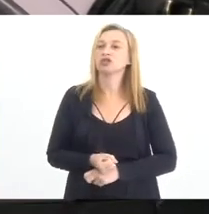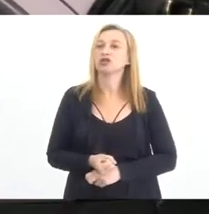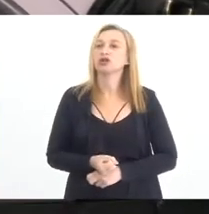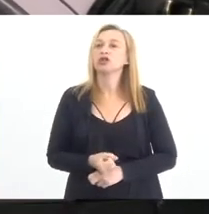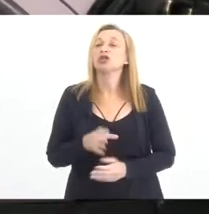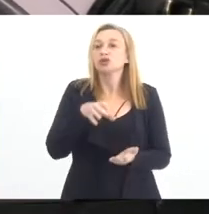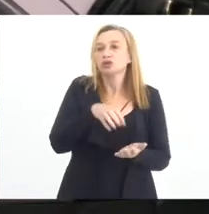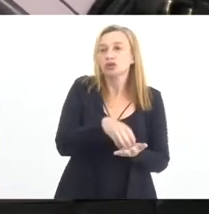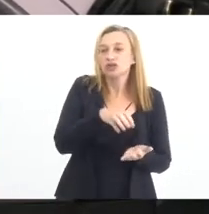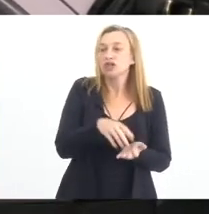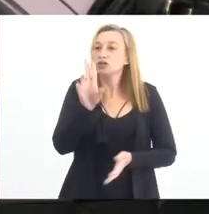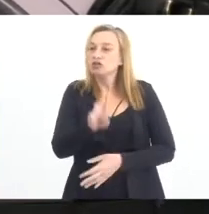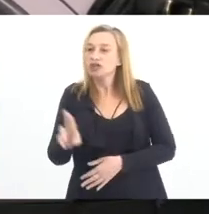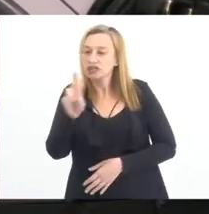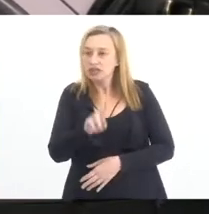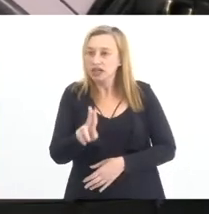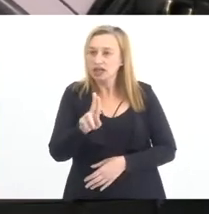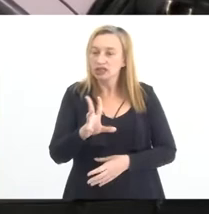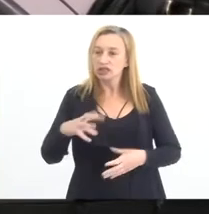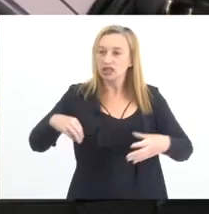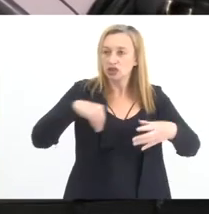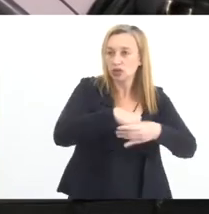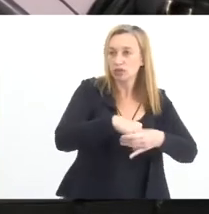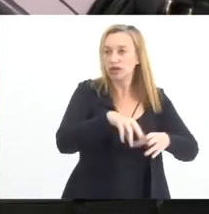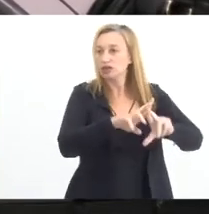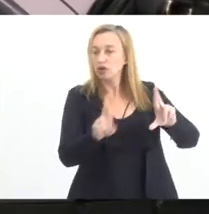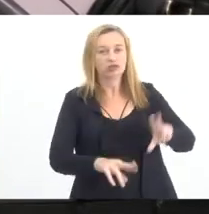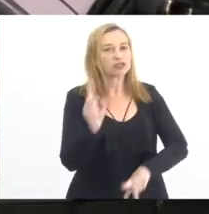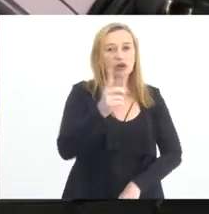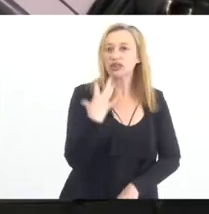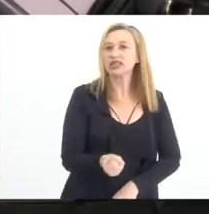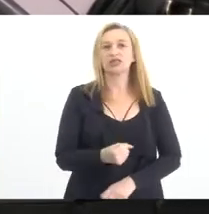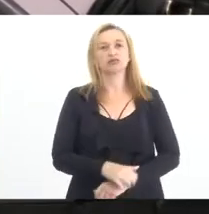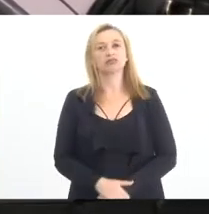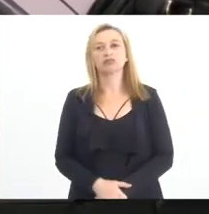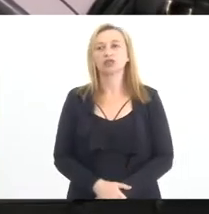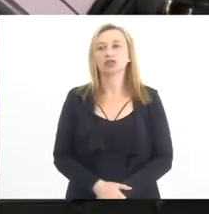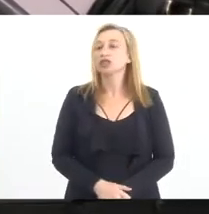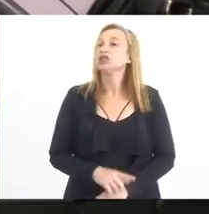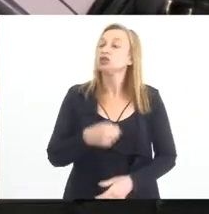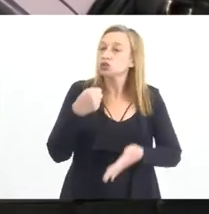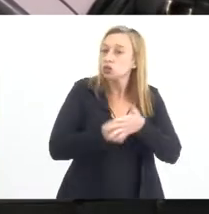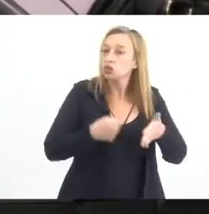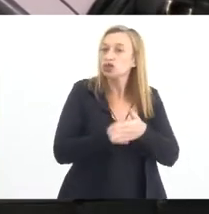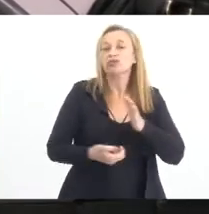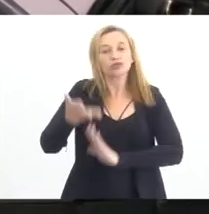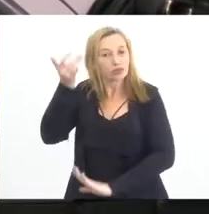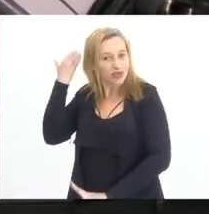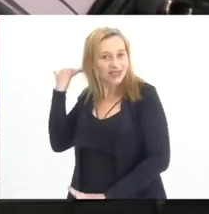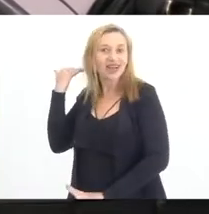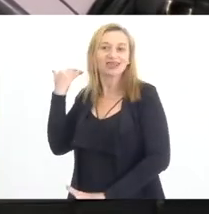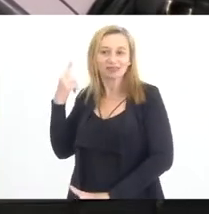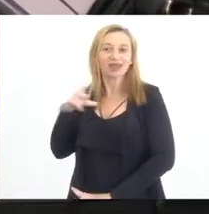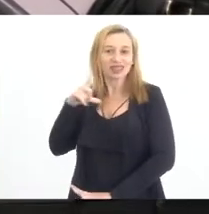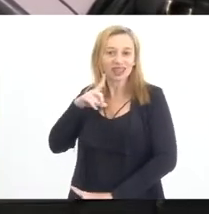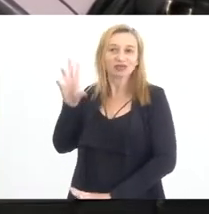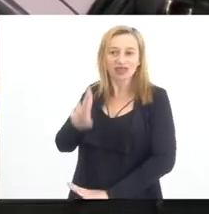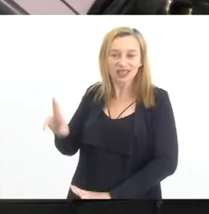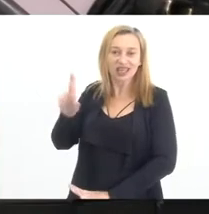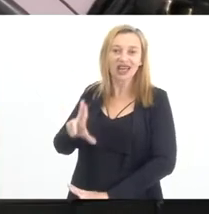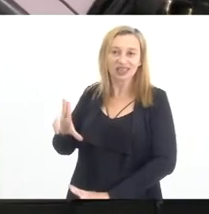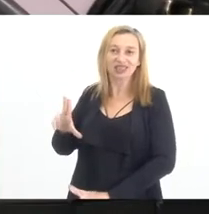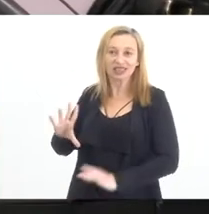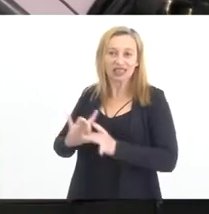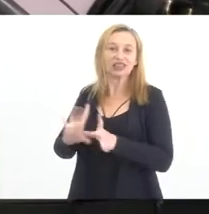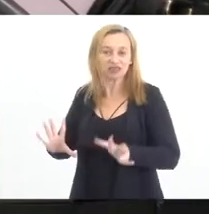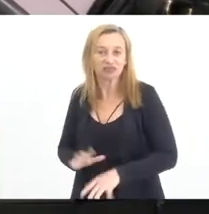Centro Universitário da Zona Oeste seja incorporado ao ERJ. Nós não aceitamos isso. Nós lutamos no passado para ter essa universidade. Nós não